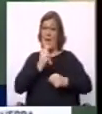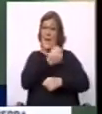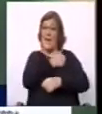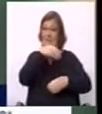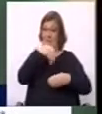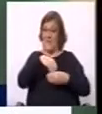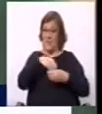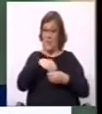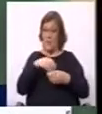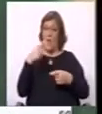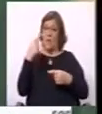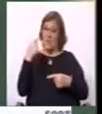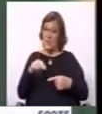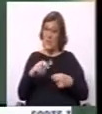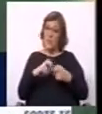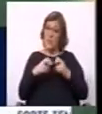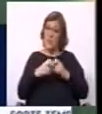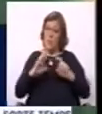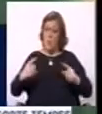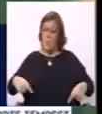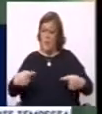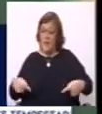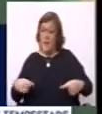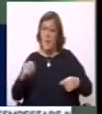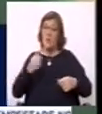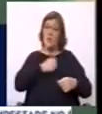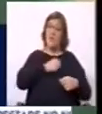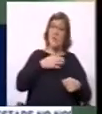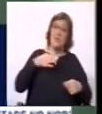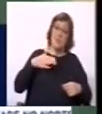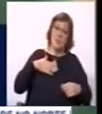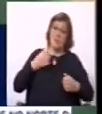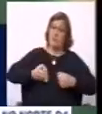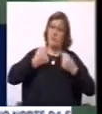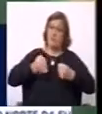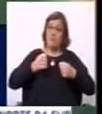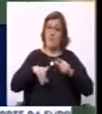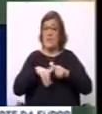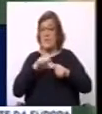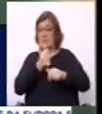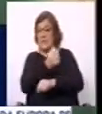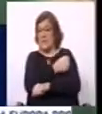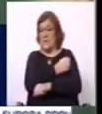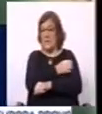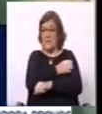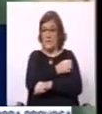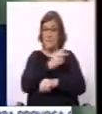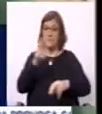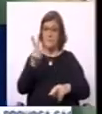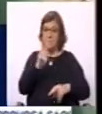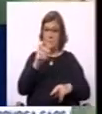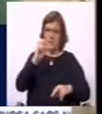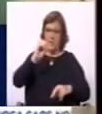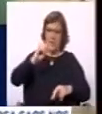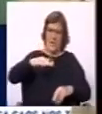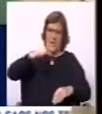4 tinham algum tipo de problema, ou de mobilidade, ou de saúde, o que as levou a manterem-se. Alguns eram um casal de 80 e muitos